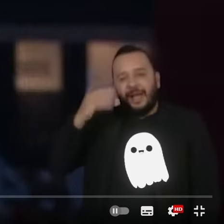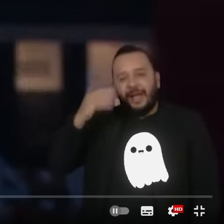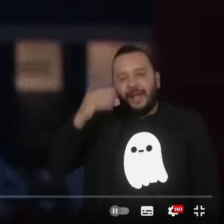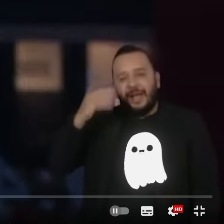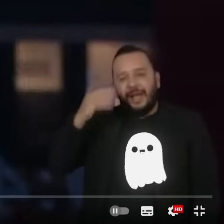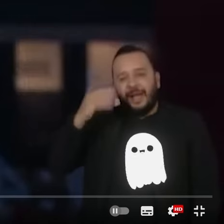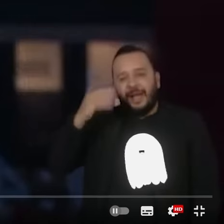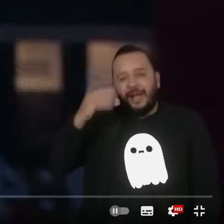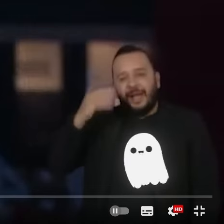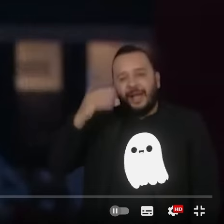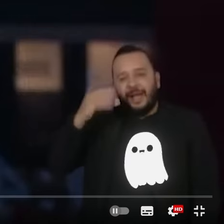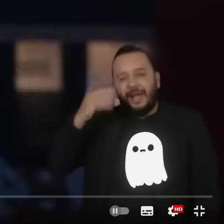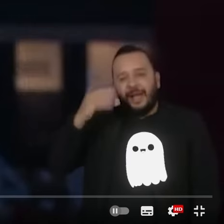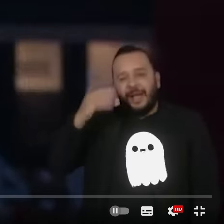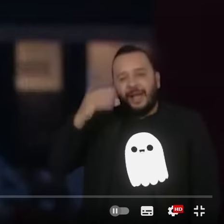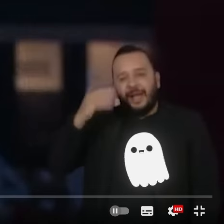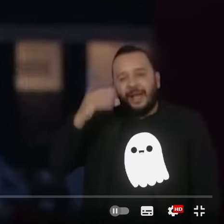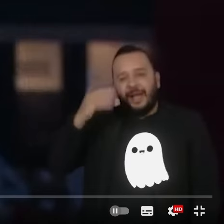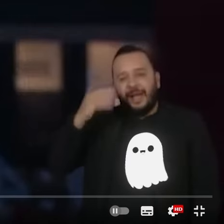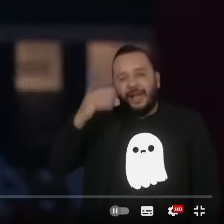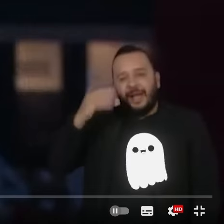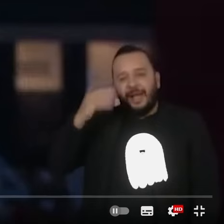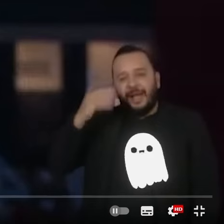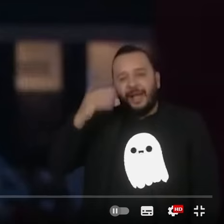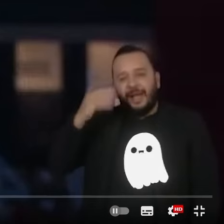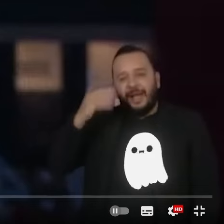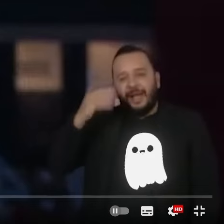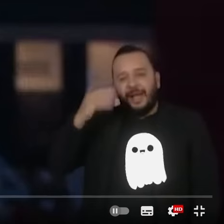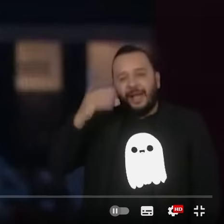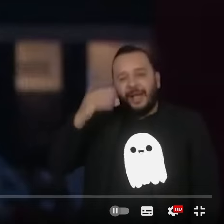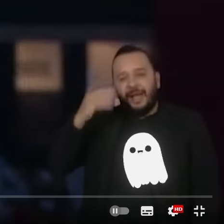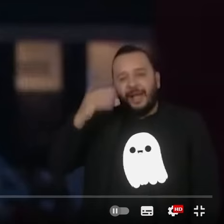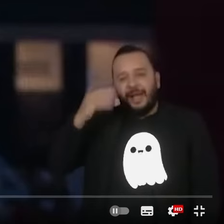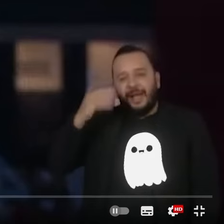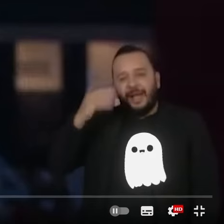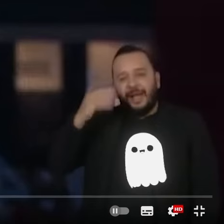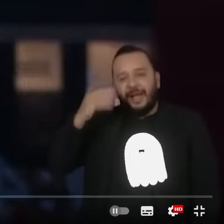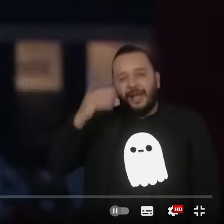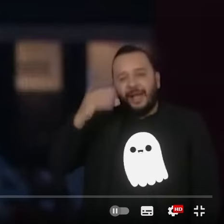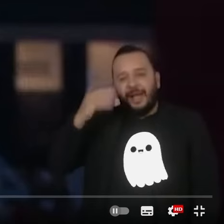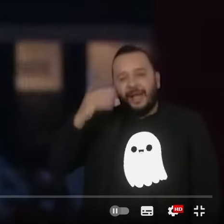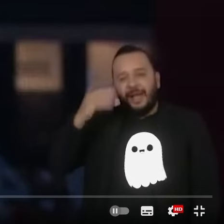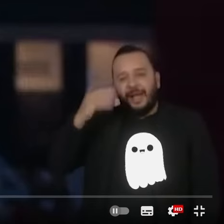morrer? Ele falando que quem é da quebrada sabe. Meu amor...